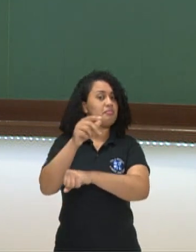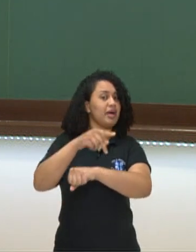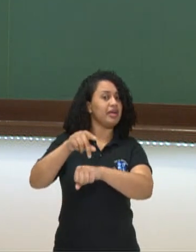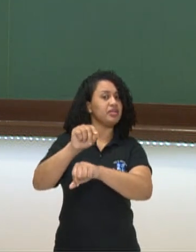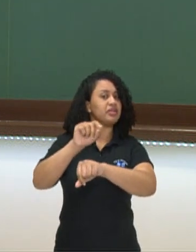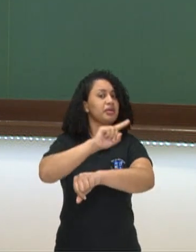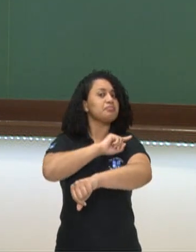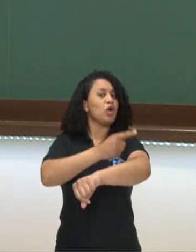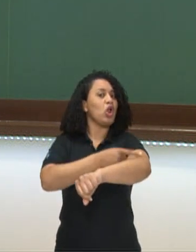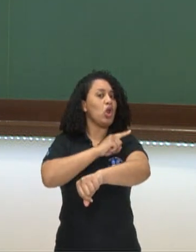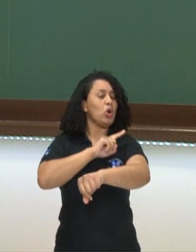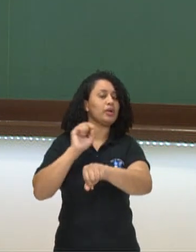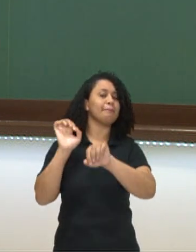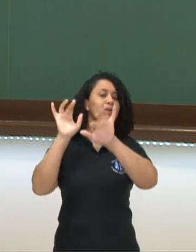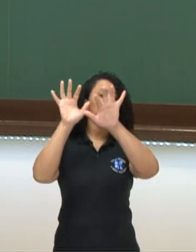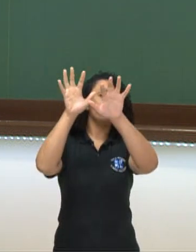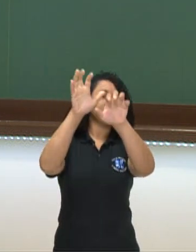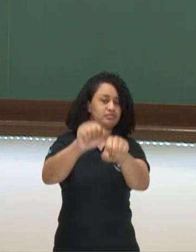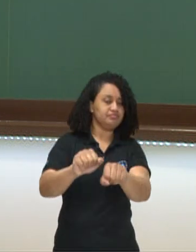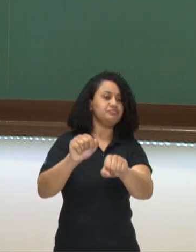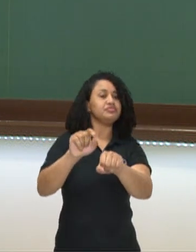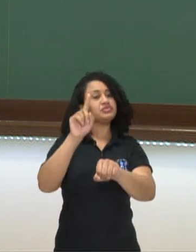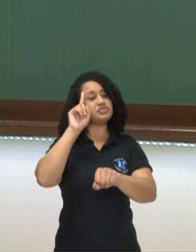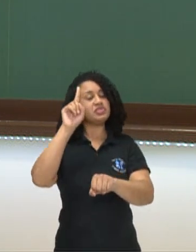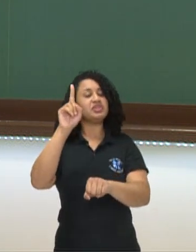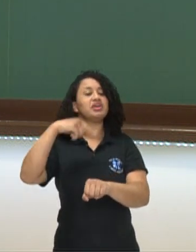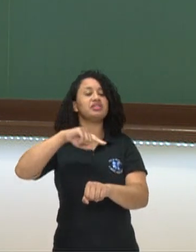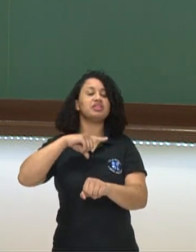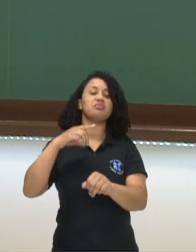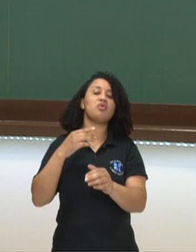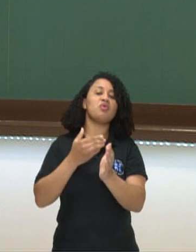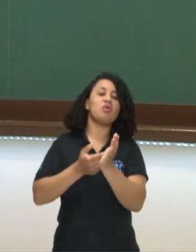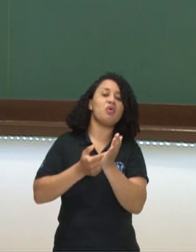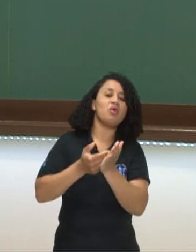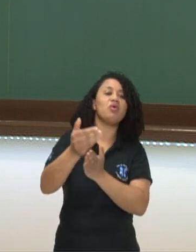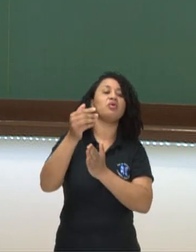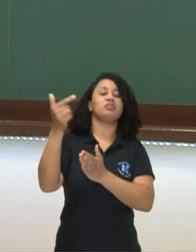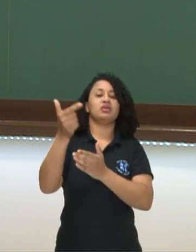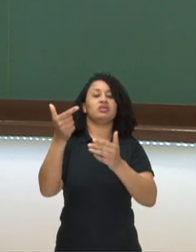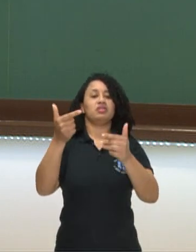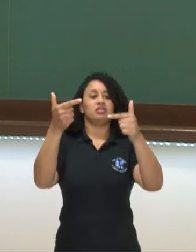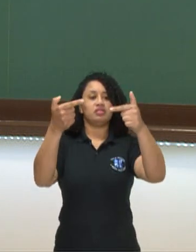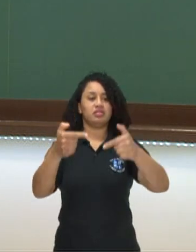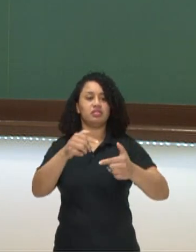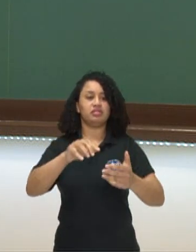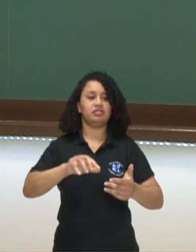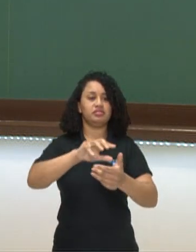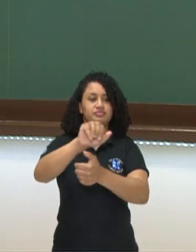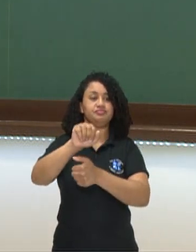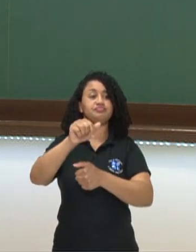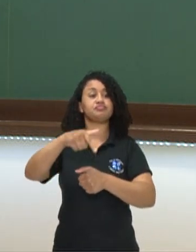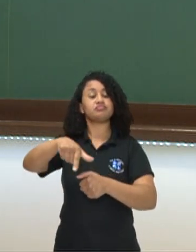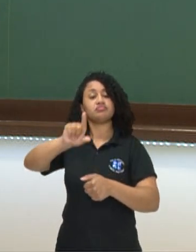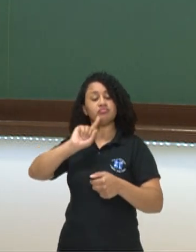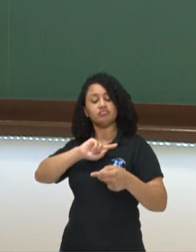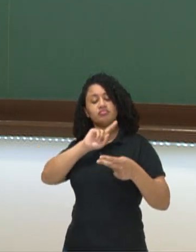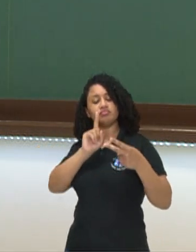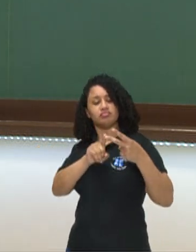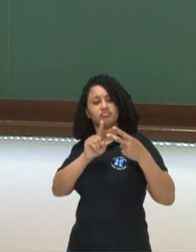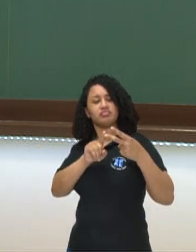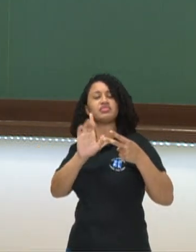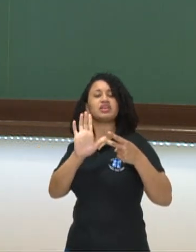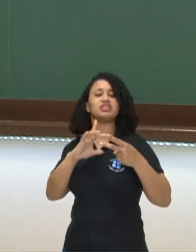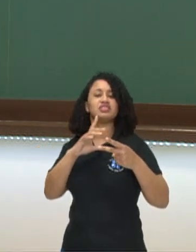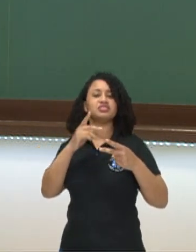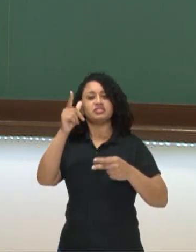de 1939. É a data que nós temos como início da Segunda Guerra Mundial. Antes disso ainda, a Alemanha já